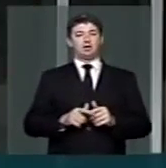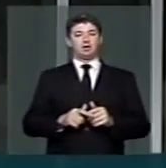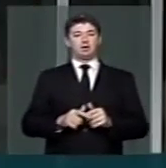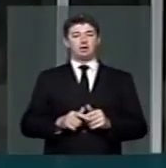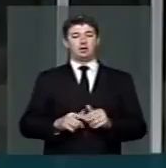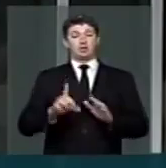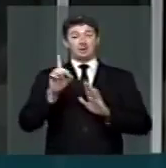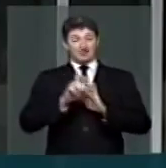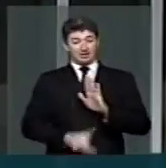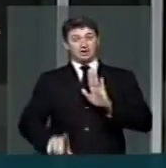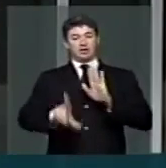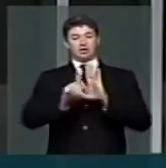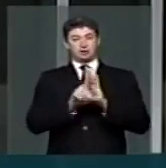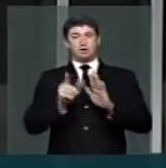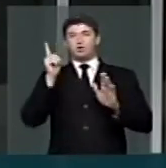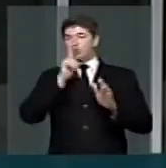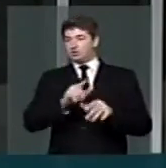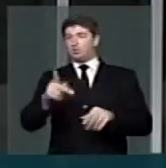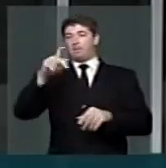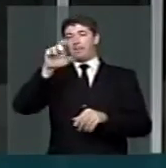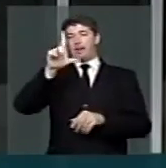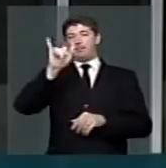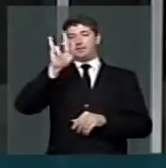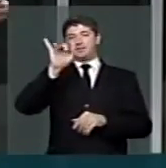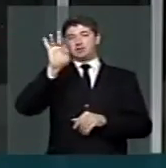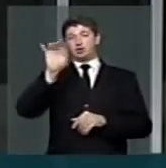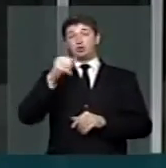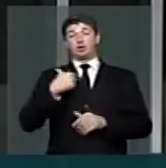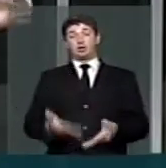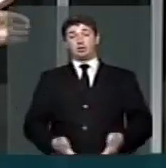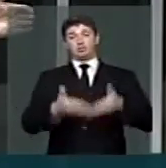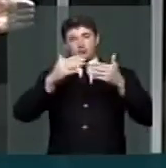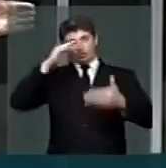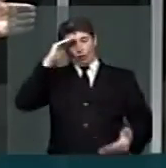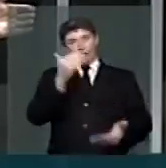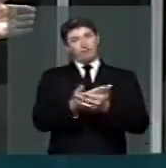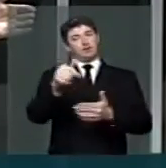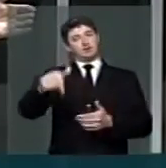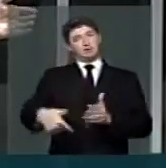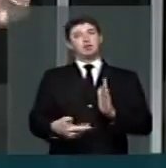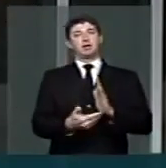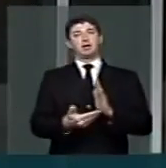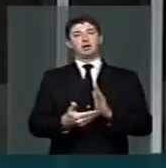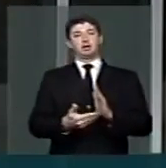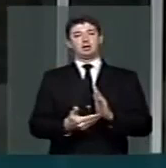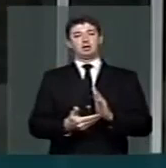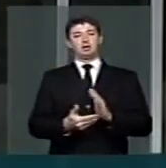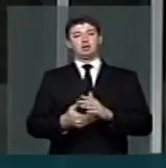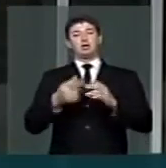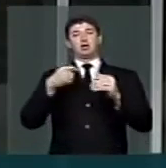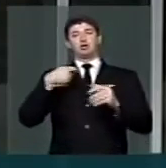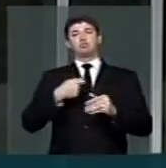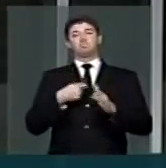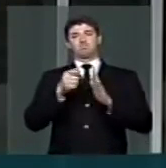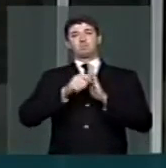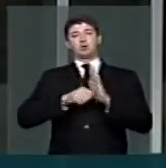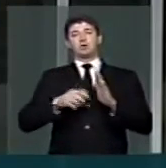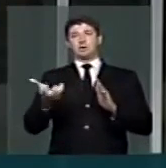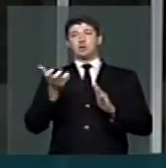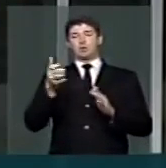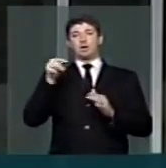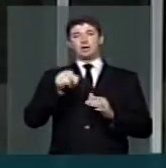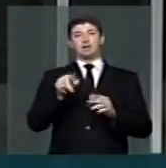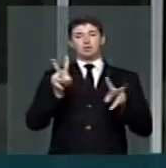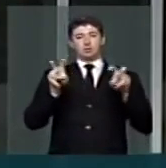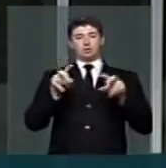a um decreto legislativo que chegue a um plebiscito, quero pedir a confiança desta casa para ser o relator desta